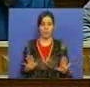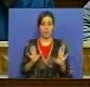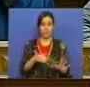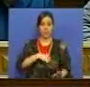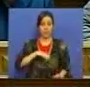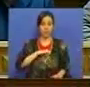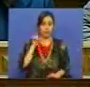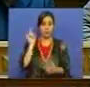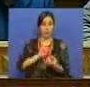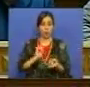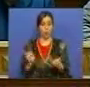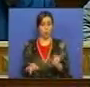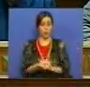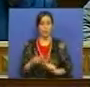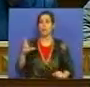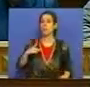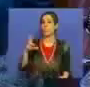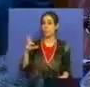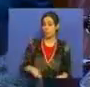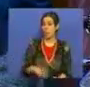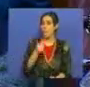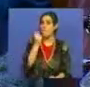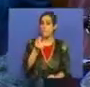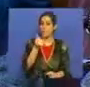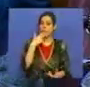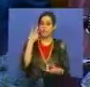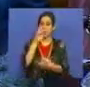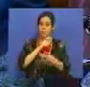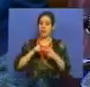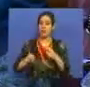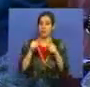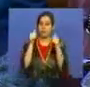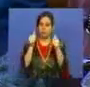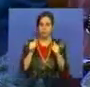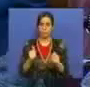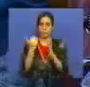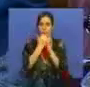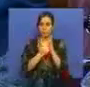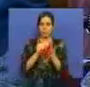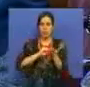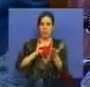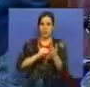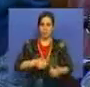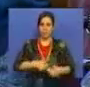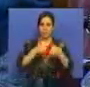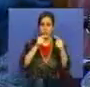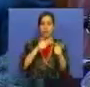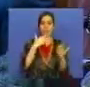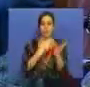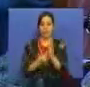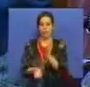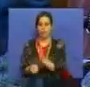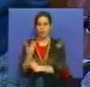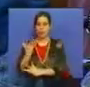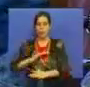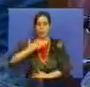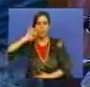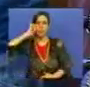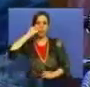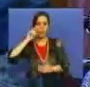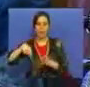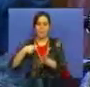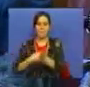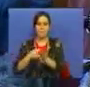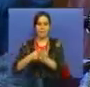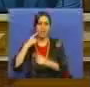em Espanha, ao contrário de Portugal, os preços da eletricidade são fixados administrativamente, o que implica criar-se um déficit a